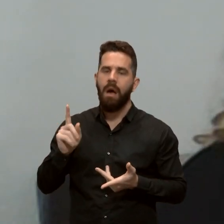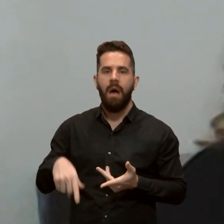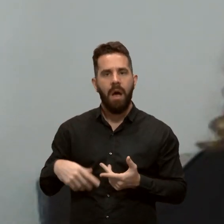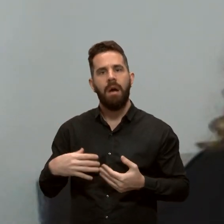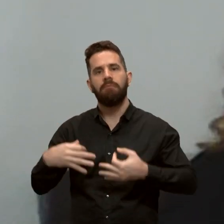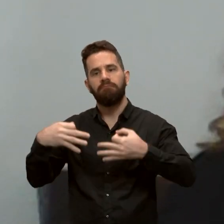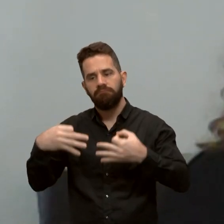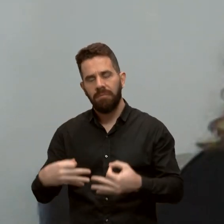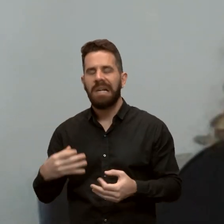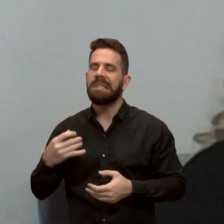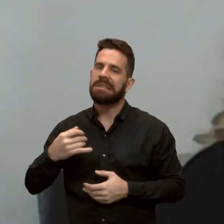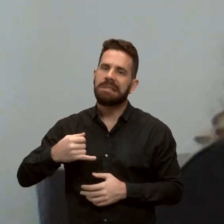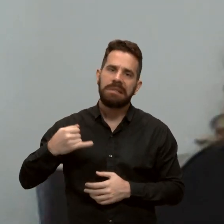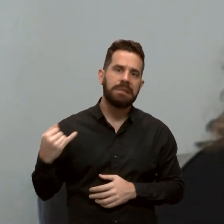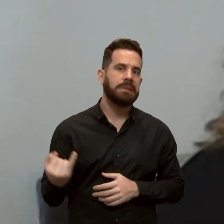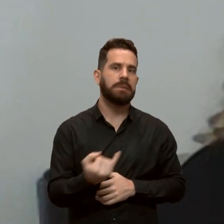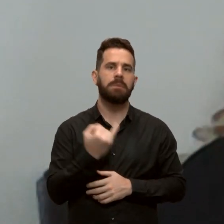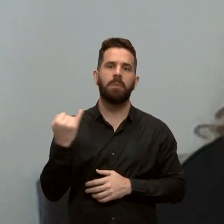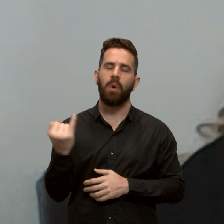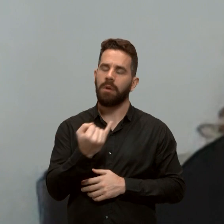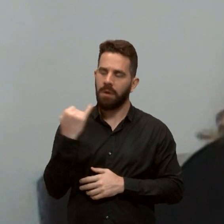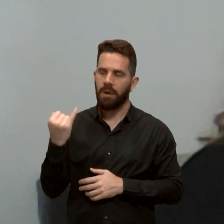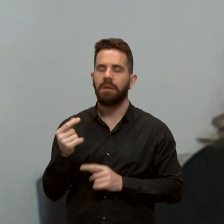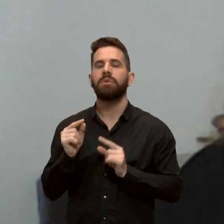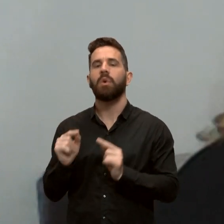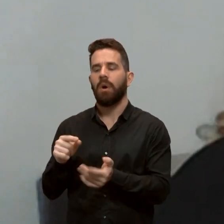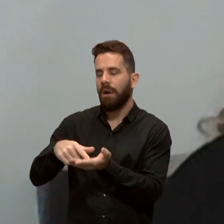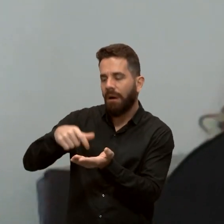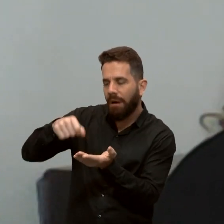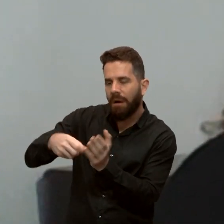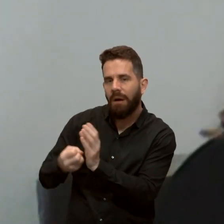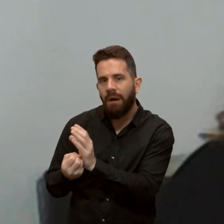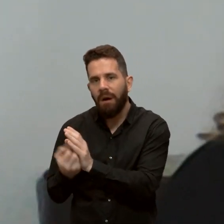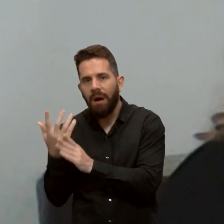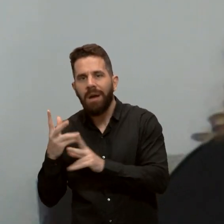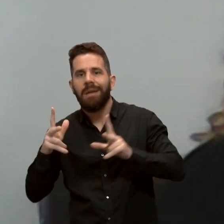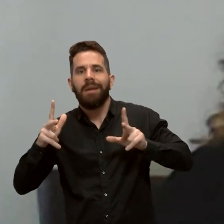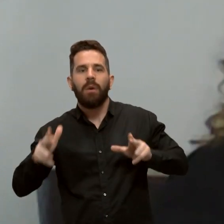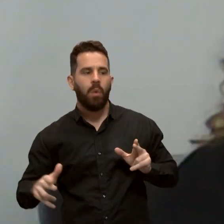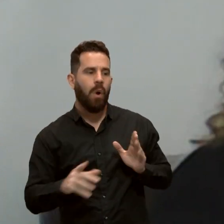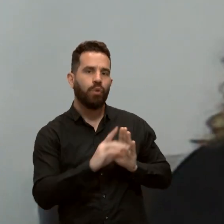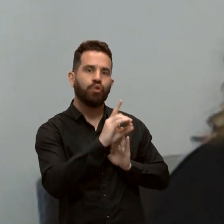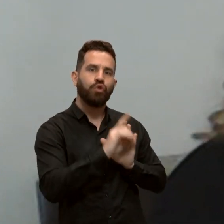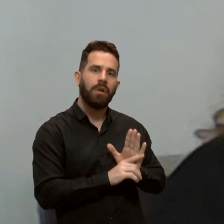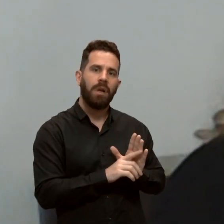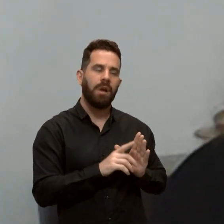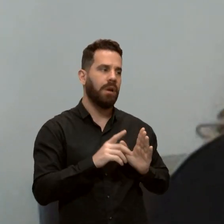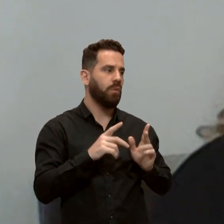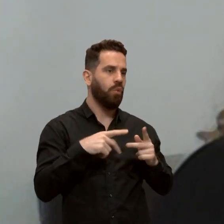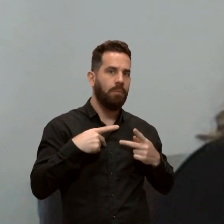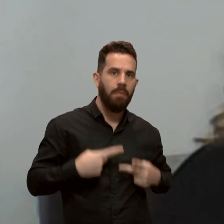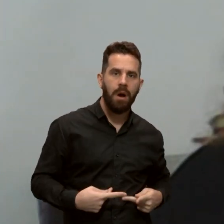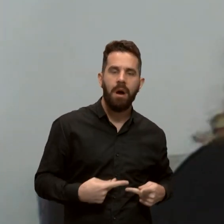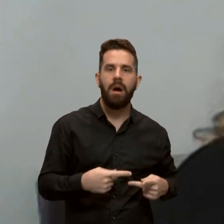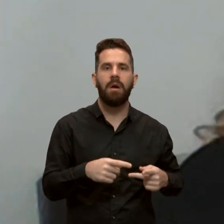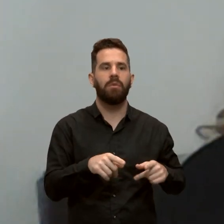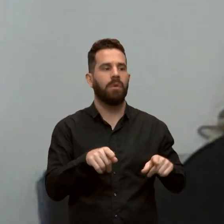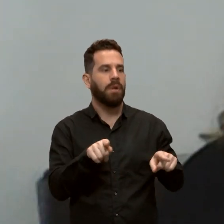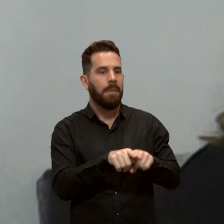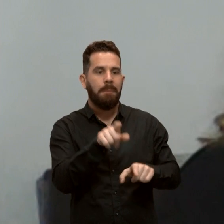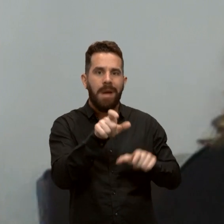da importância de que os direitos humanos e os defensores desses direitos sejam valorizados,